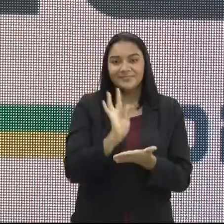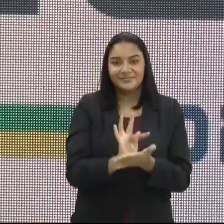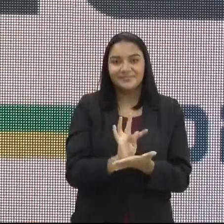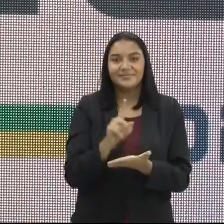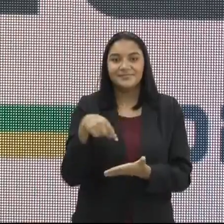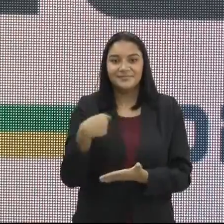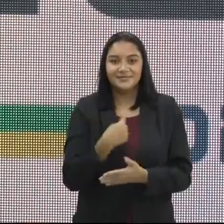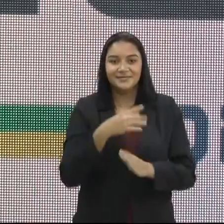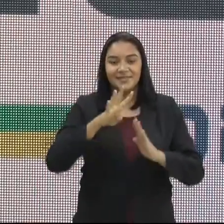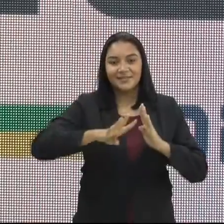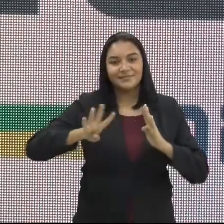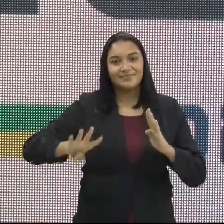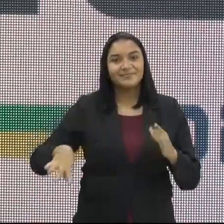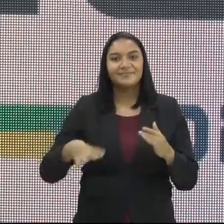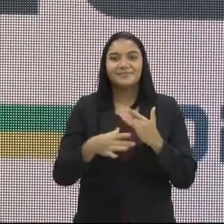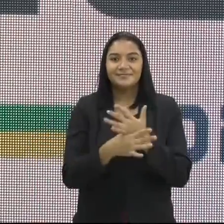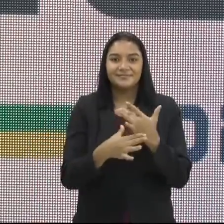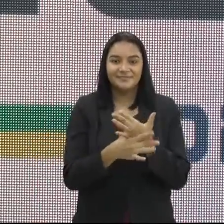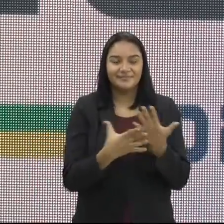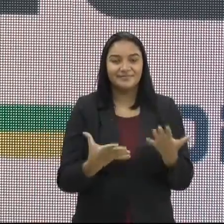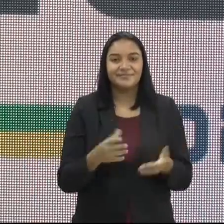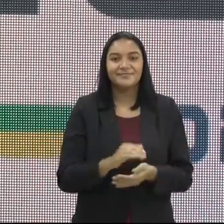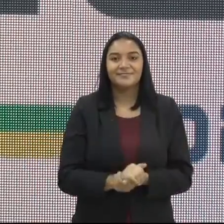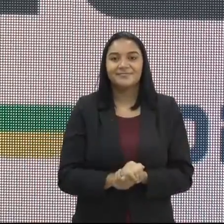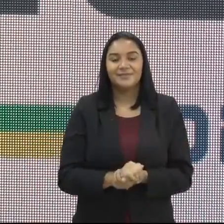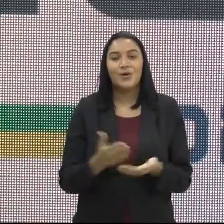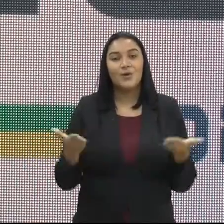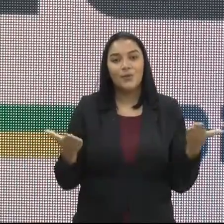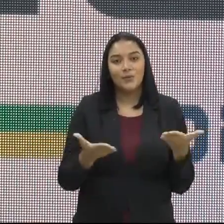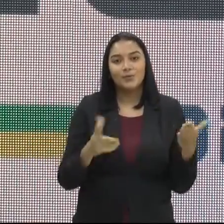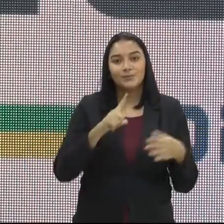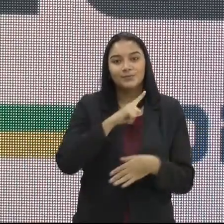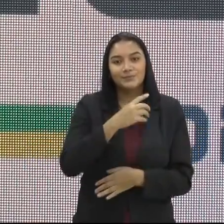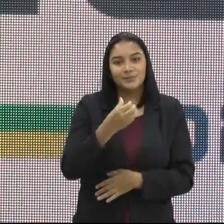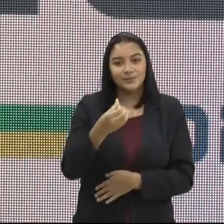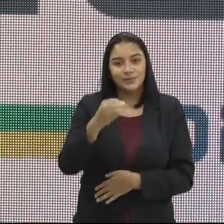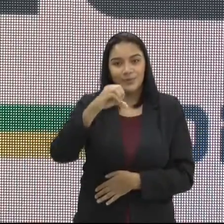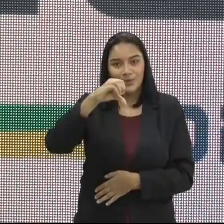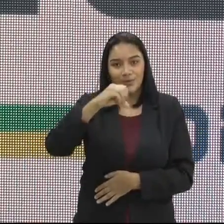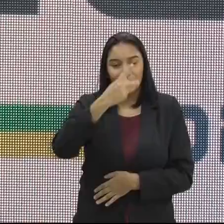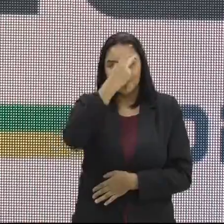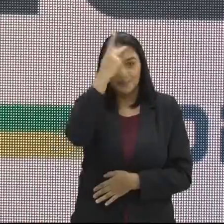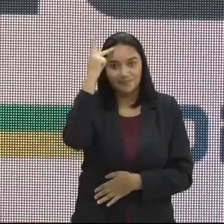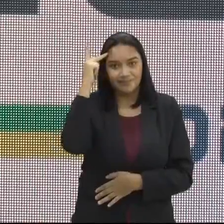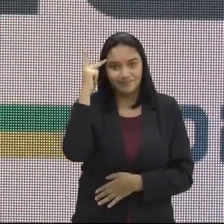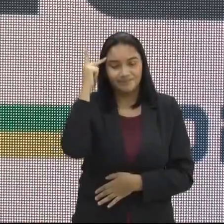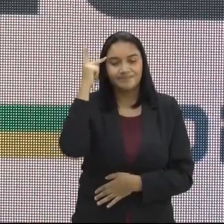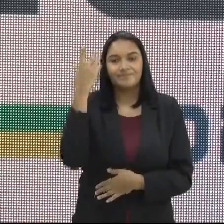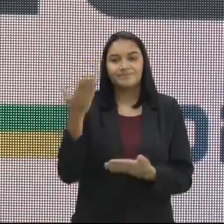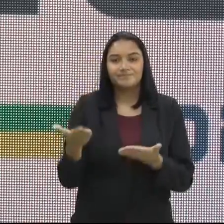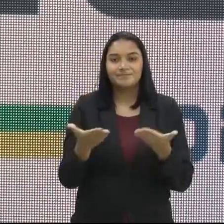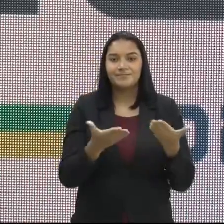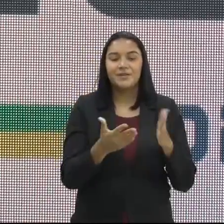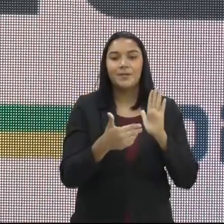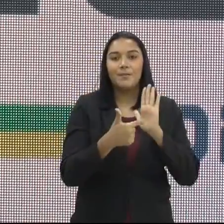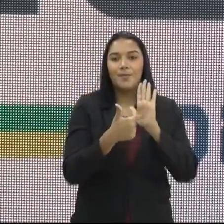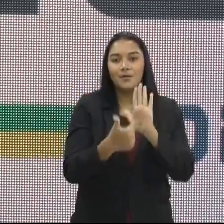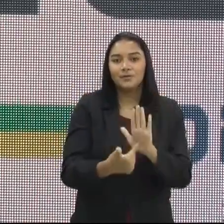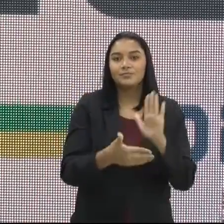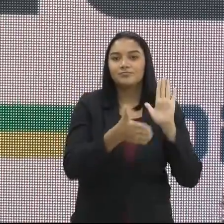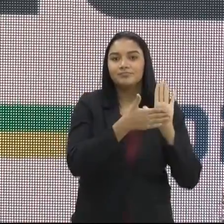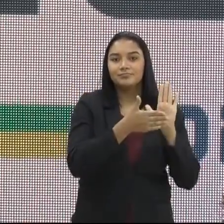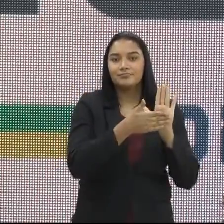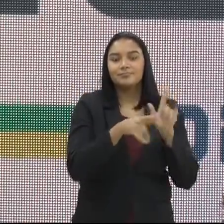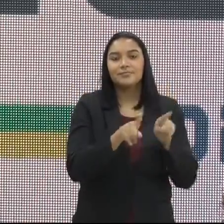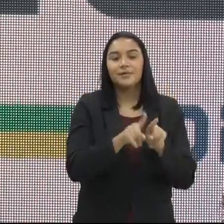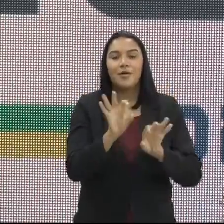nosso Palácio da Cidade. Hoje estamos recebendo 9 candidatos aqui, apresentando suas propostas, apresentando, é claro, os